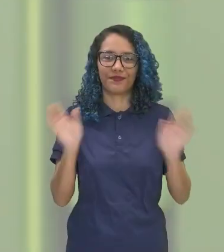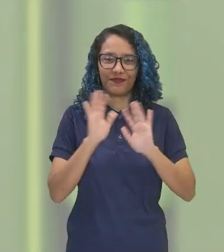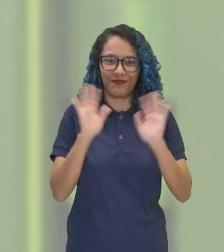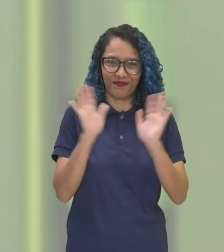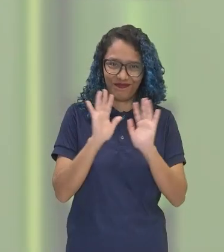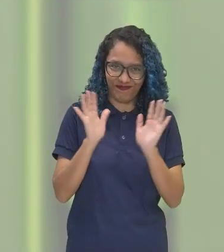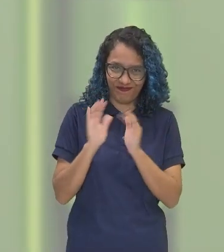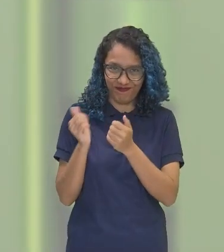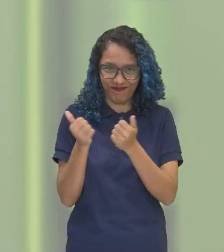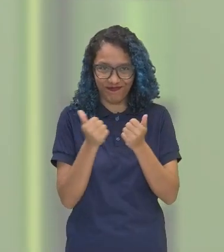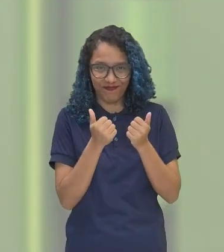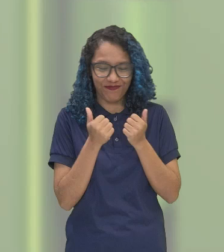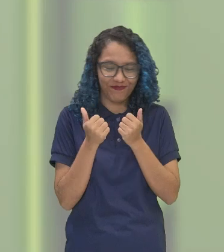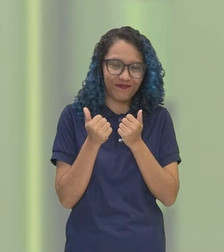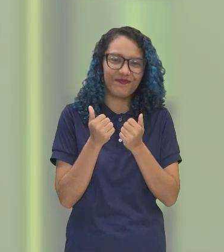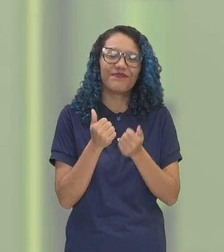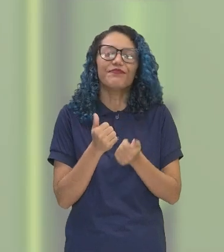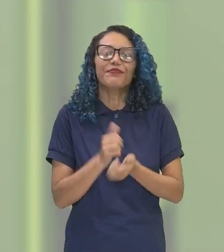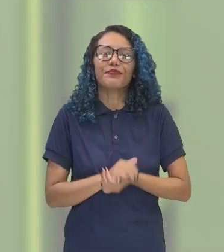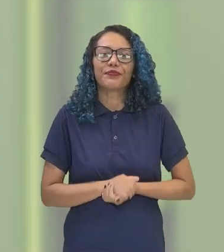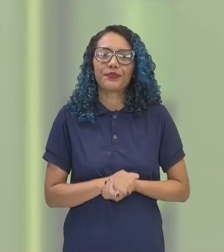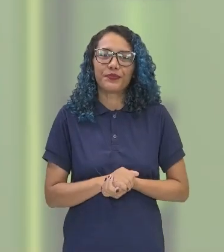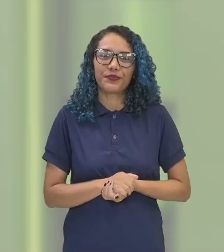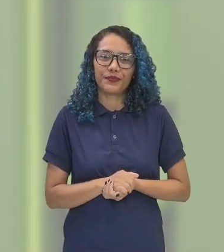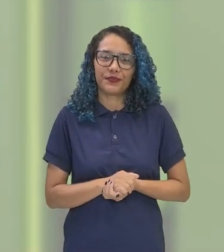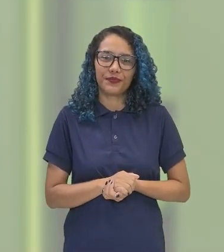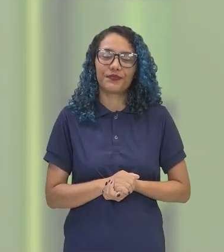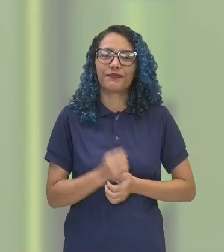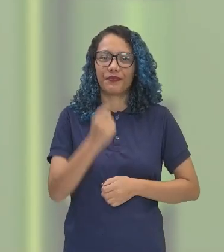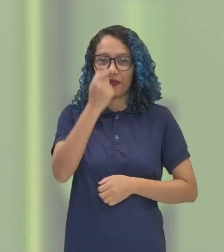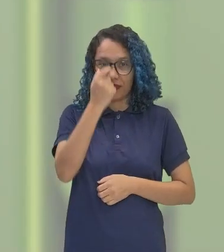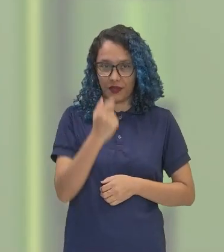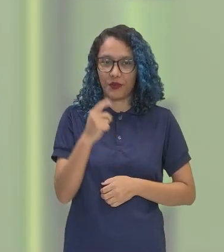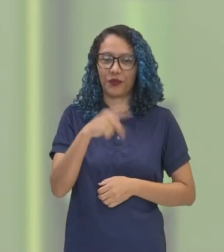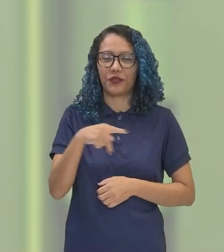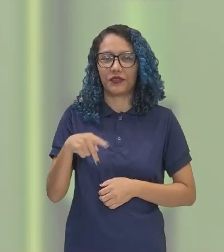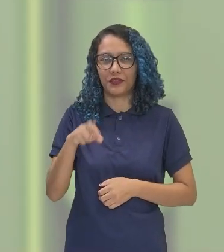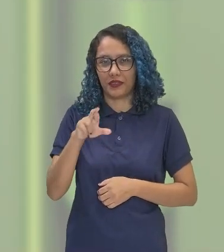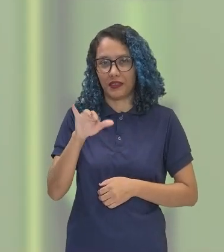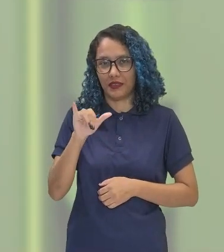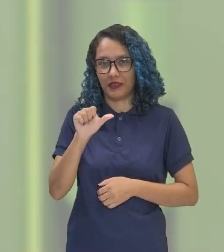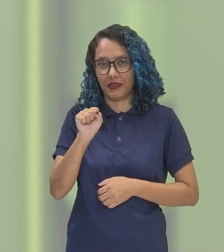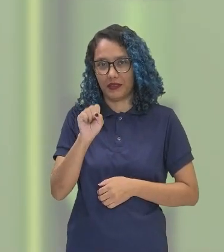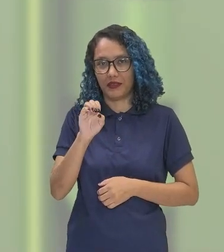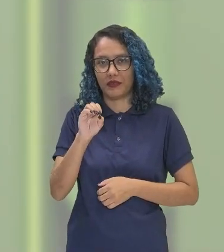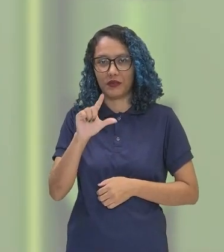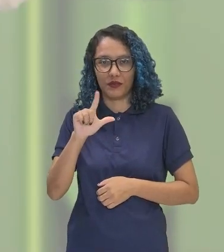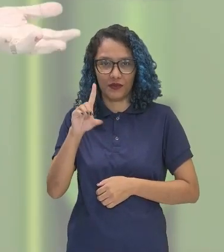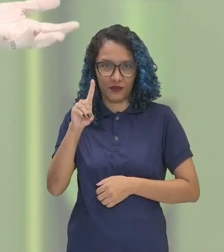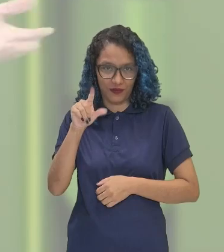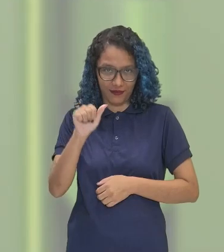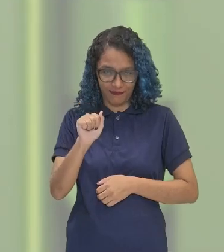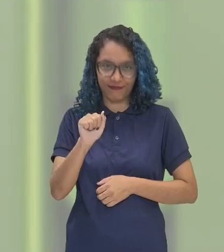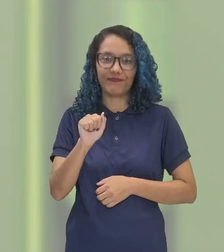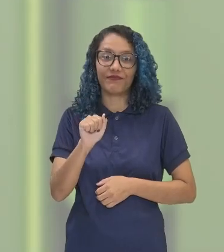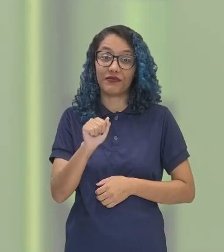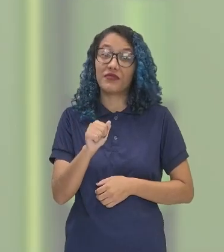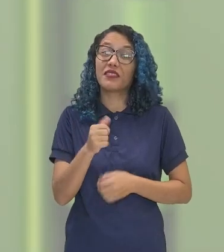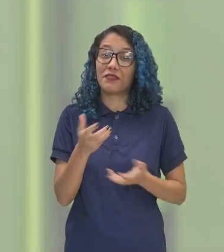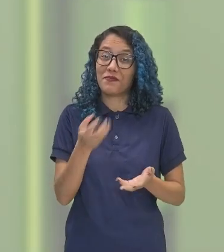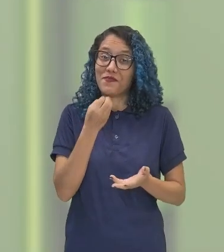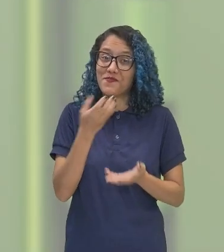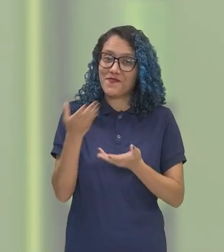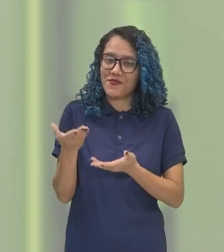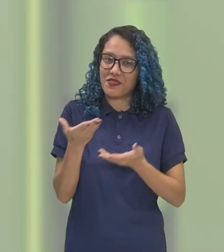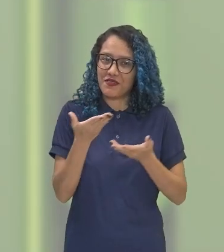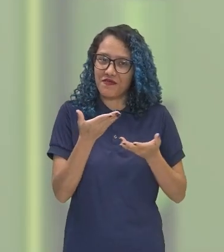Olá, meus queridos, tudo bem com vocês? Eu sou a professora Risolda Farias e sejam bem-vindos